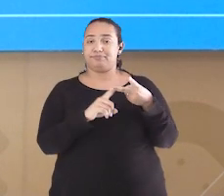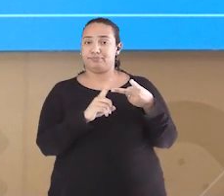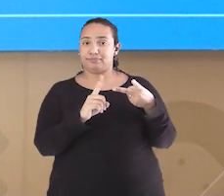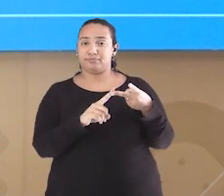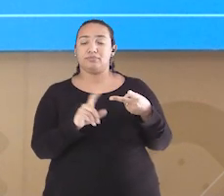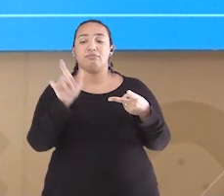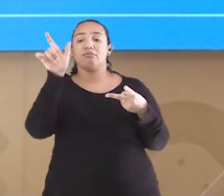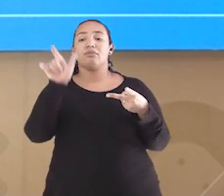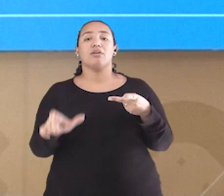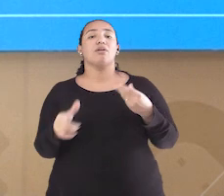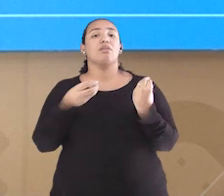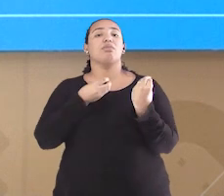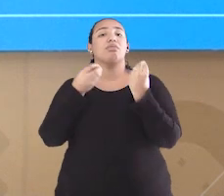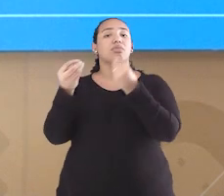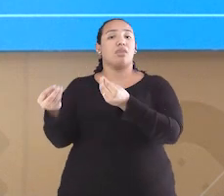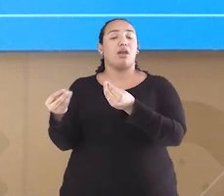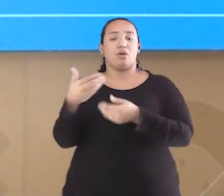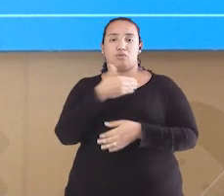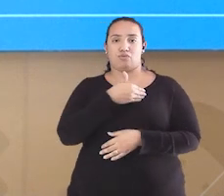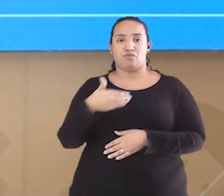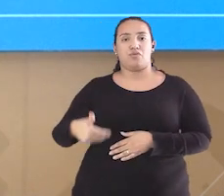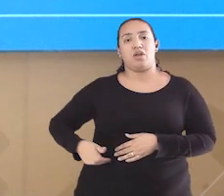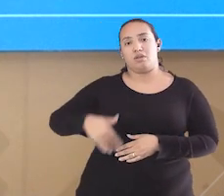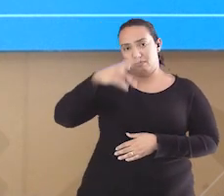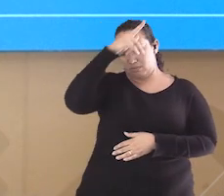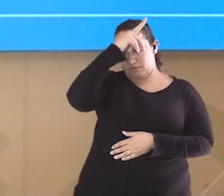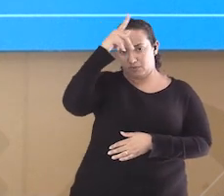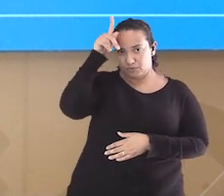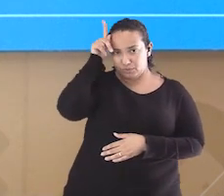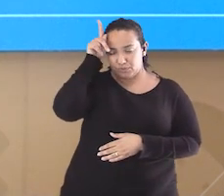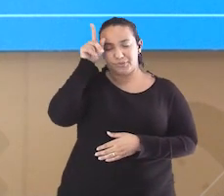O receptor, quem é? O órgão público e